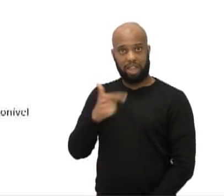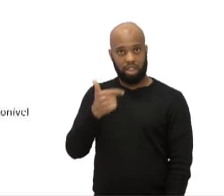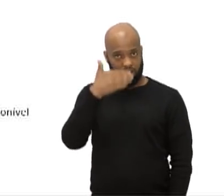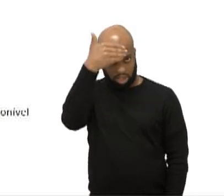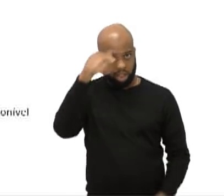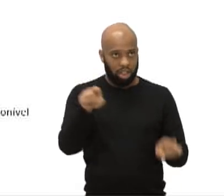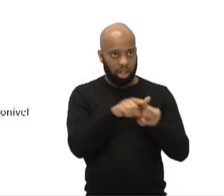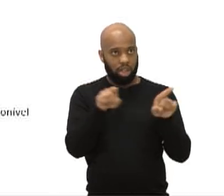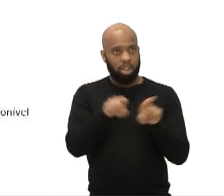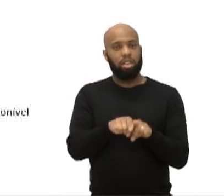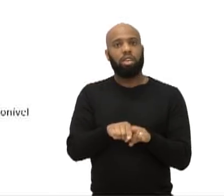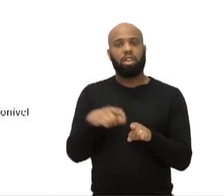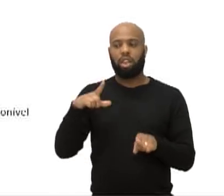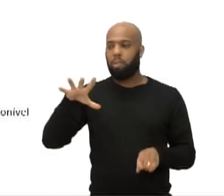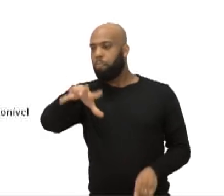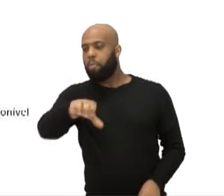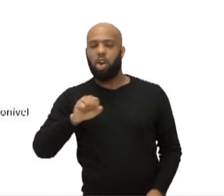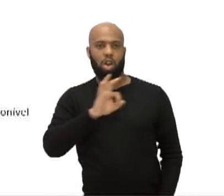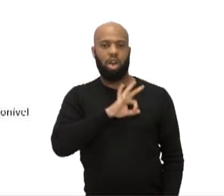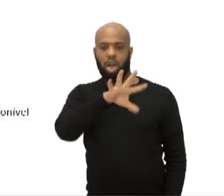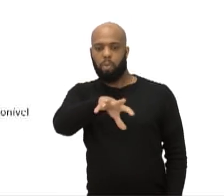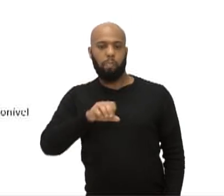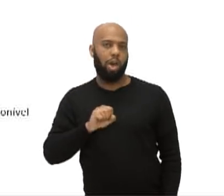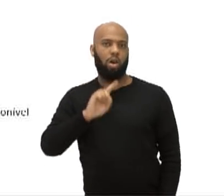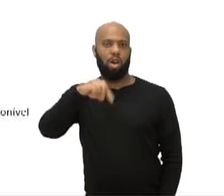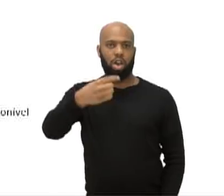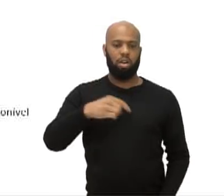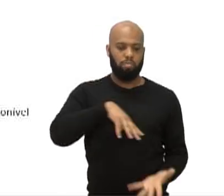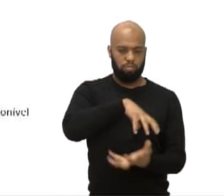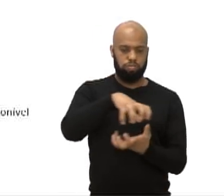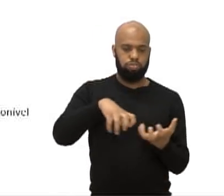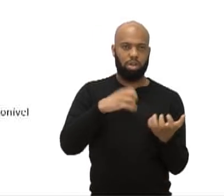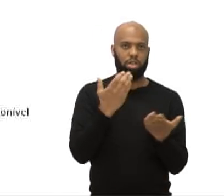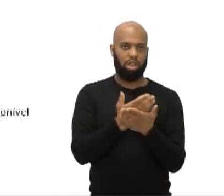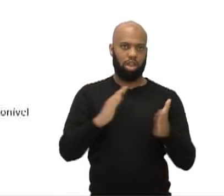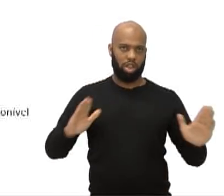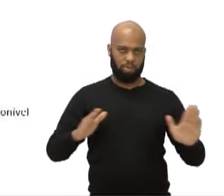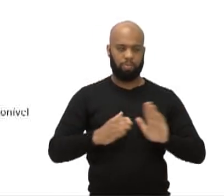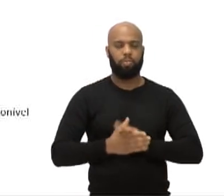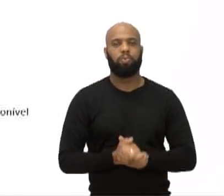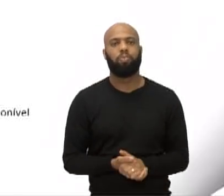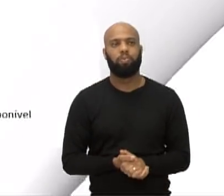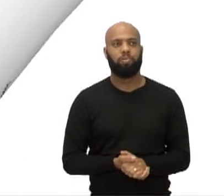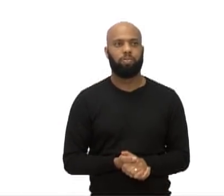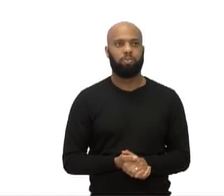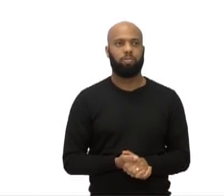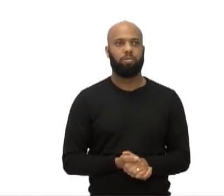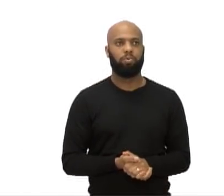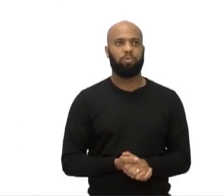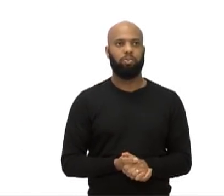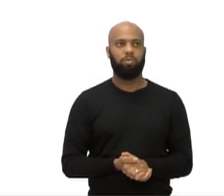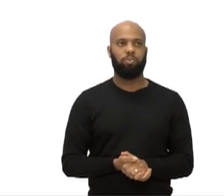também apreendido, né, depois da revolta dos malês.